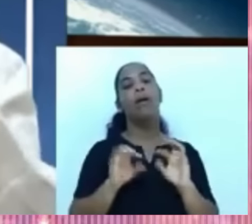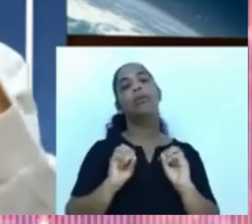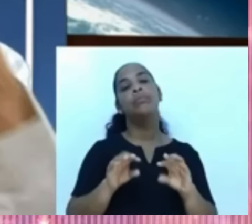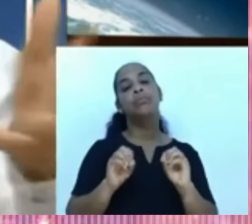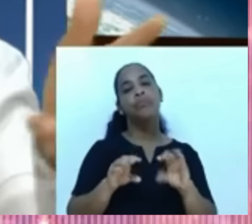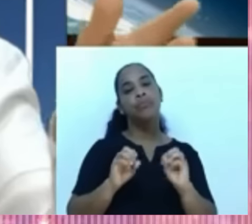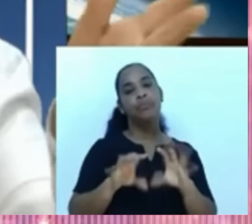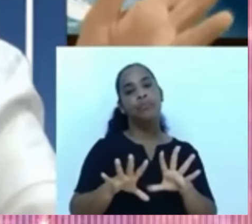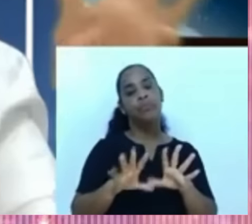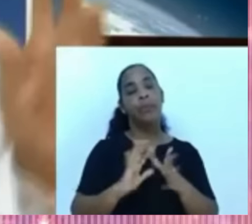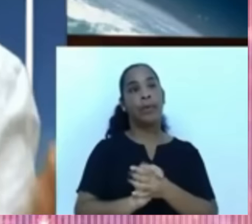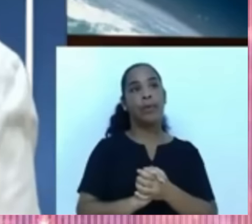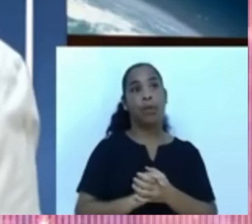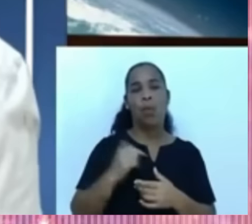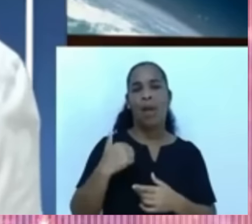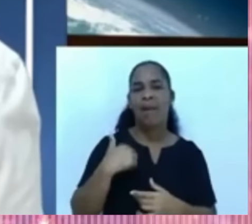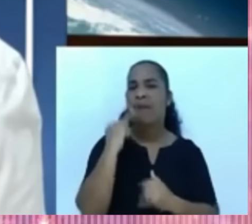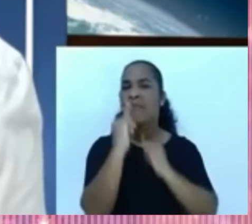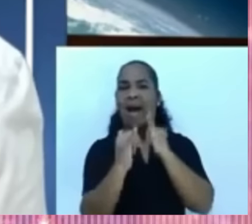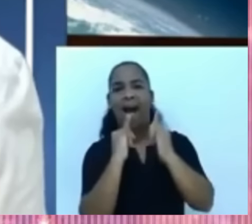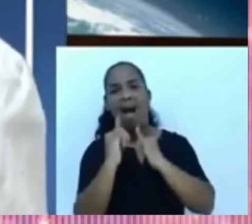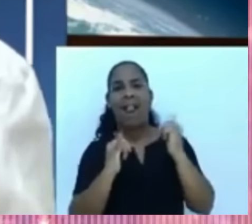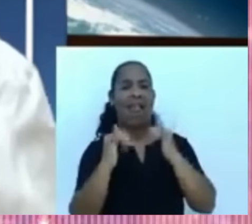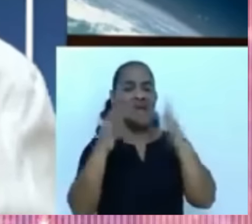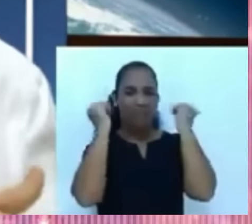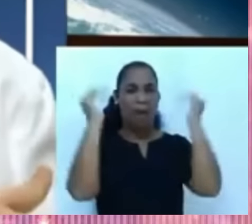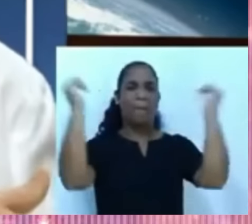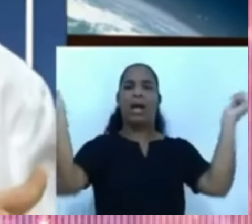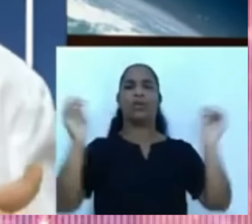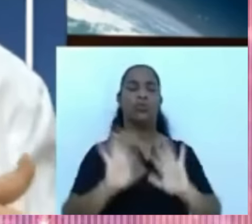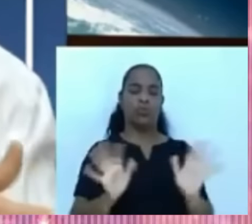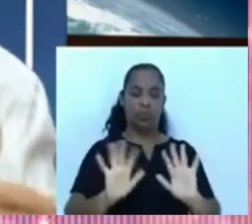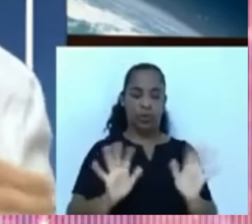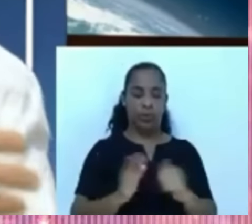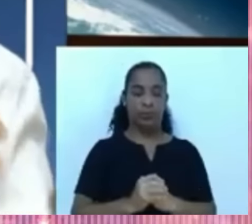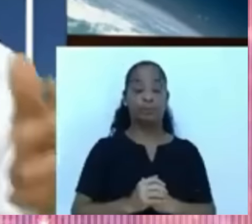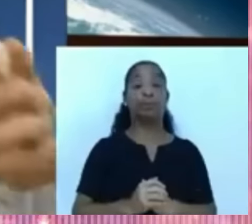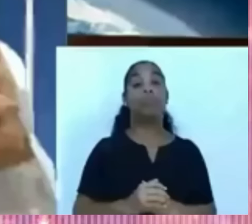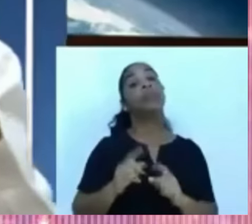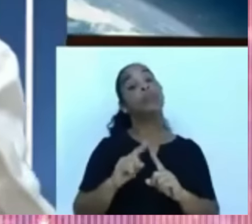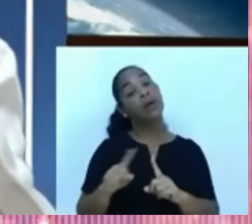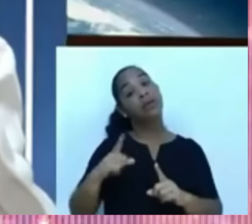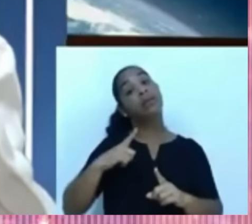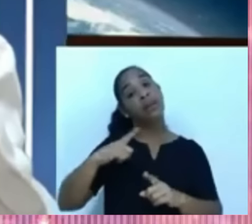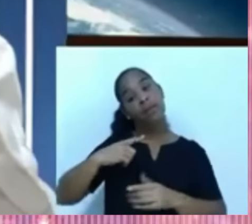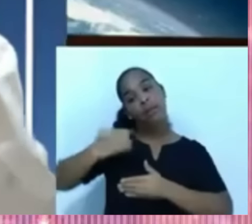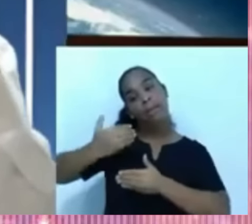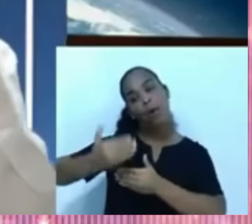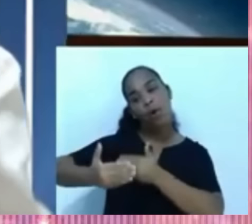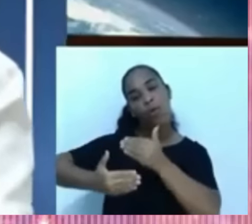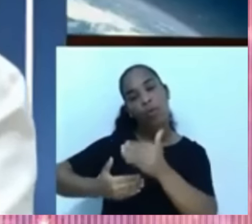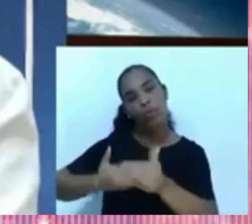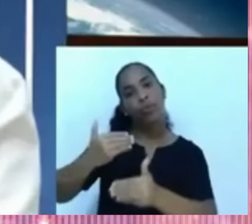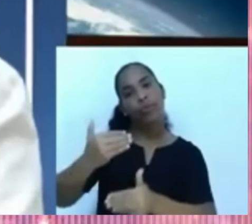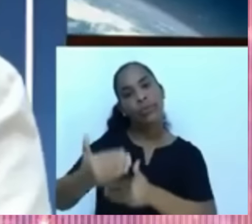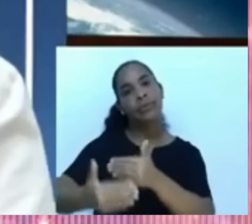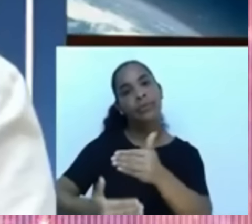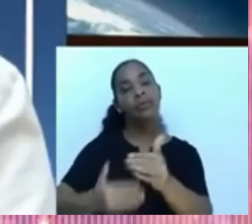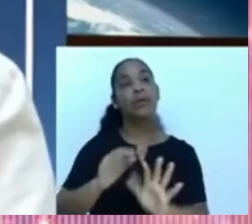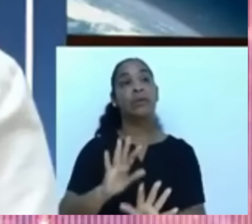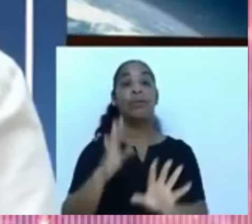referir aos mais famosos todo mundo sabe houve todo o processo de evolução Mas então nós vamos